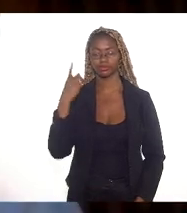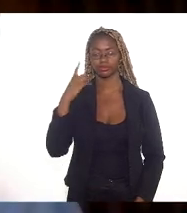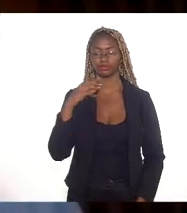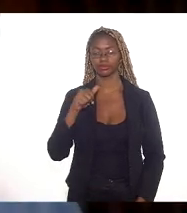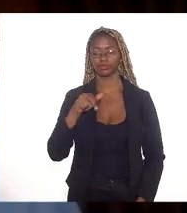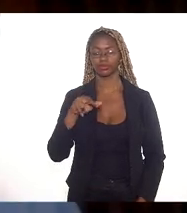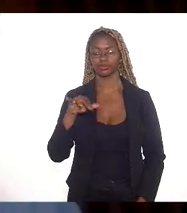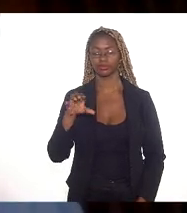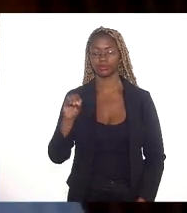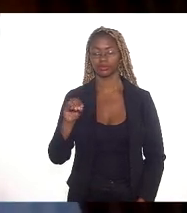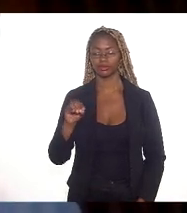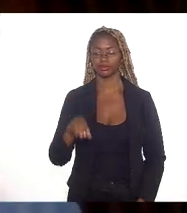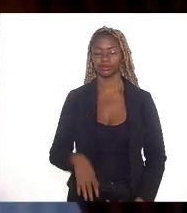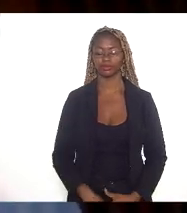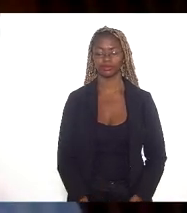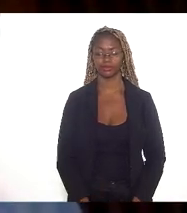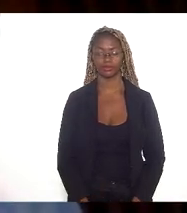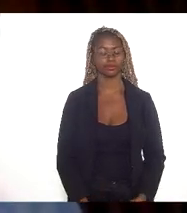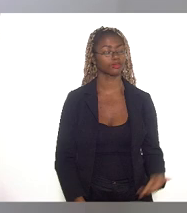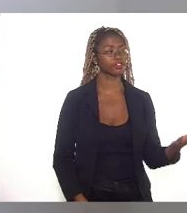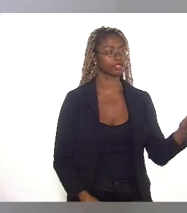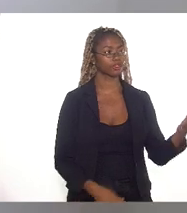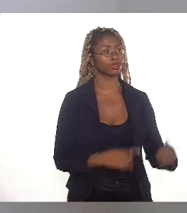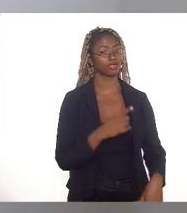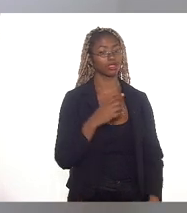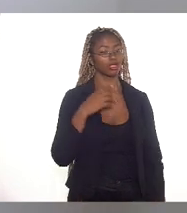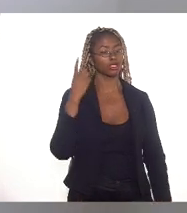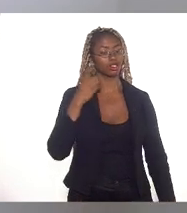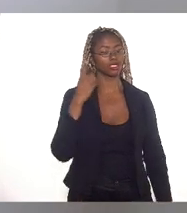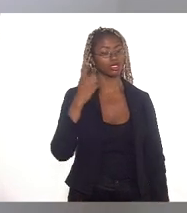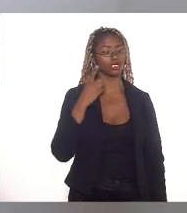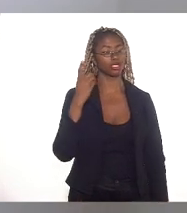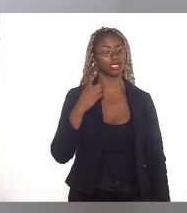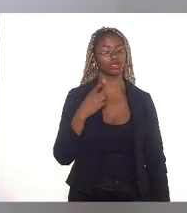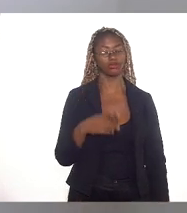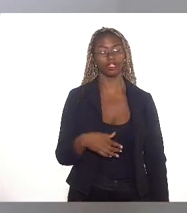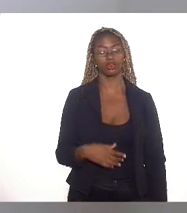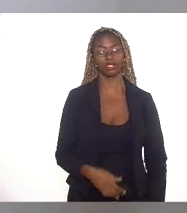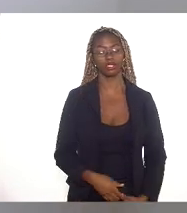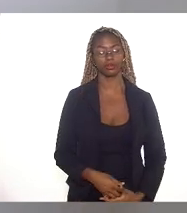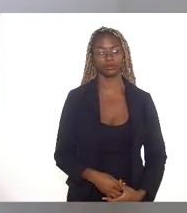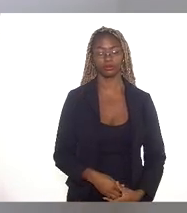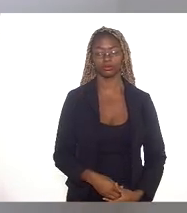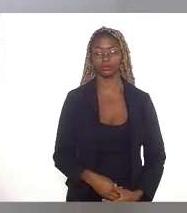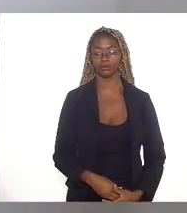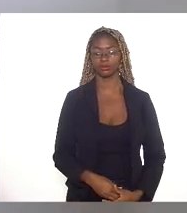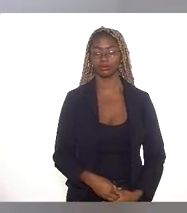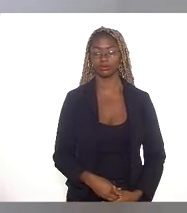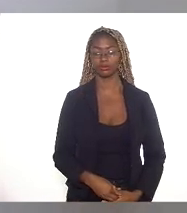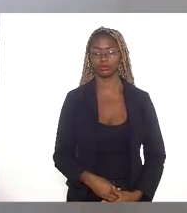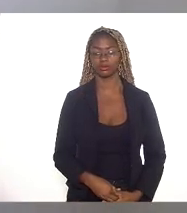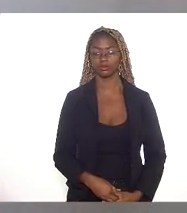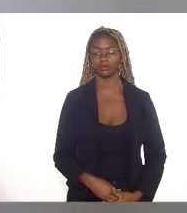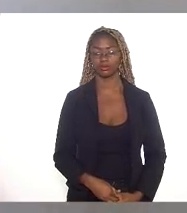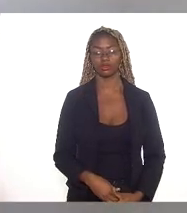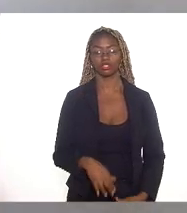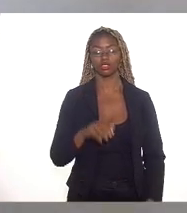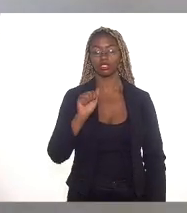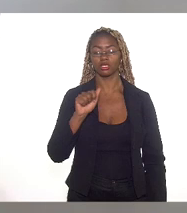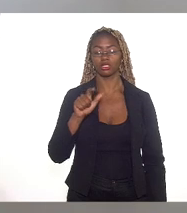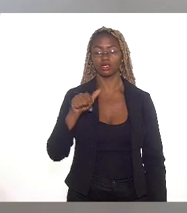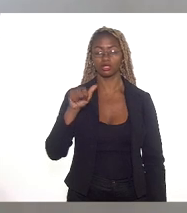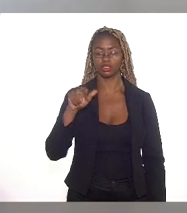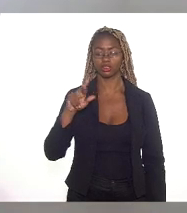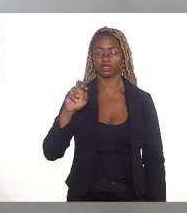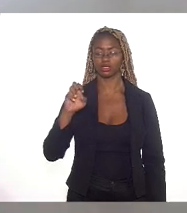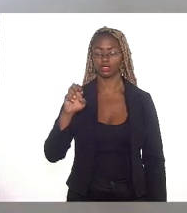Favorável, presidente. Um minuto para o deputado Amorim para fazer a consideração dele, um minuto para o Alberto, e se o Alexandre Freitas quiser usar